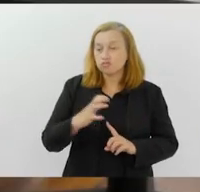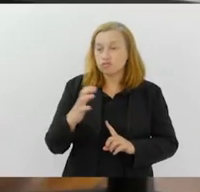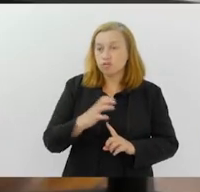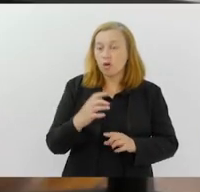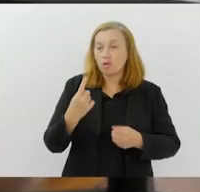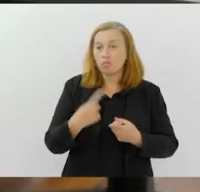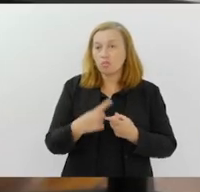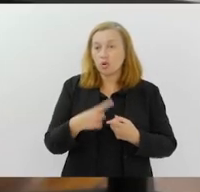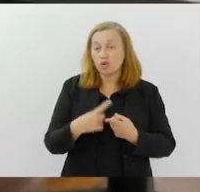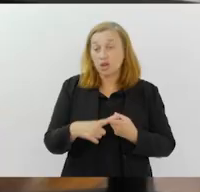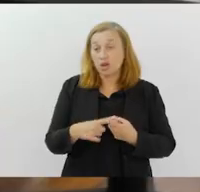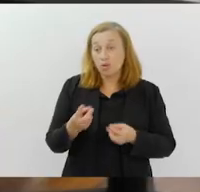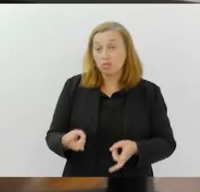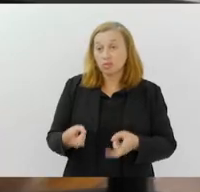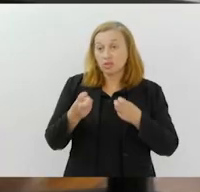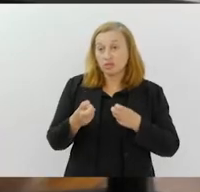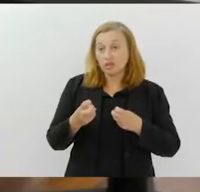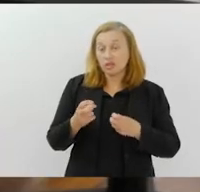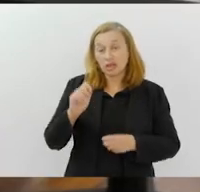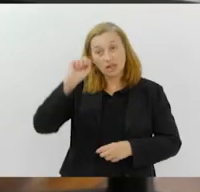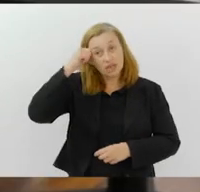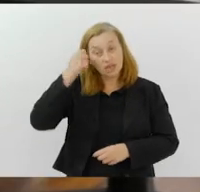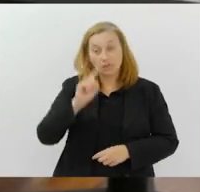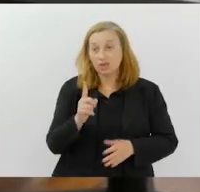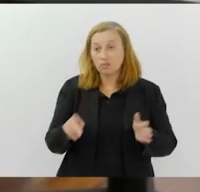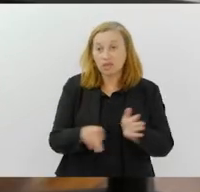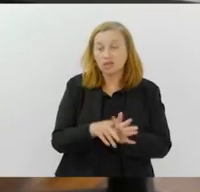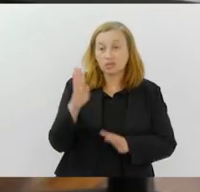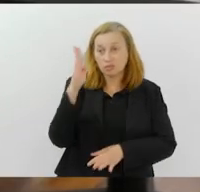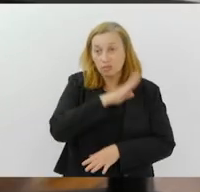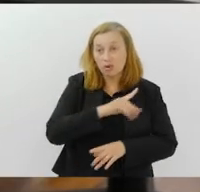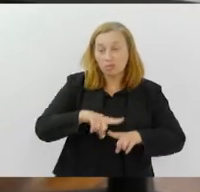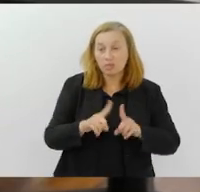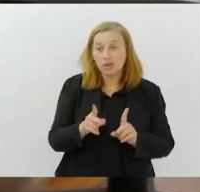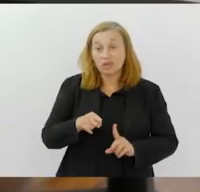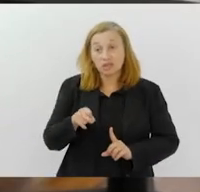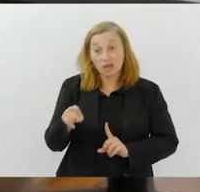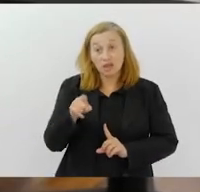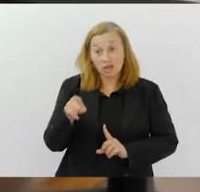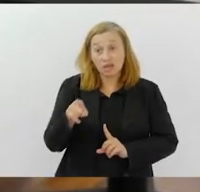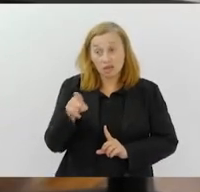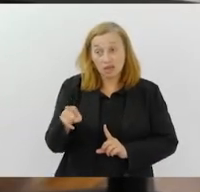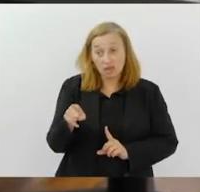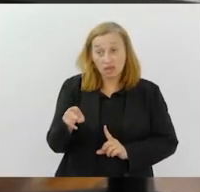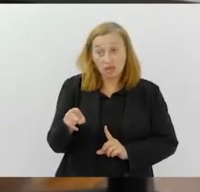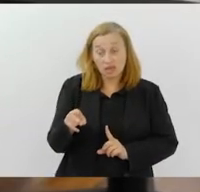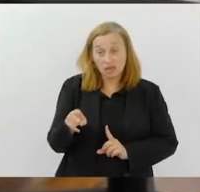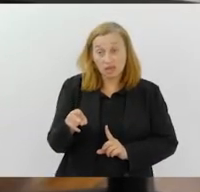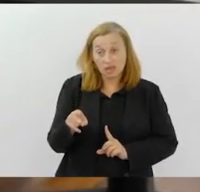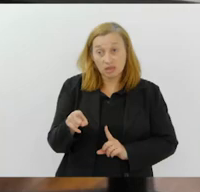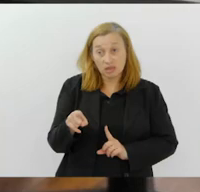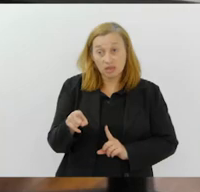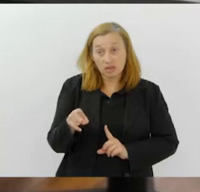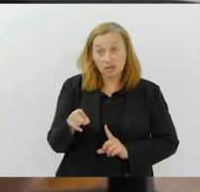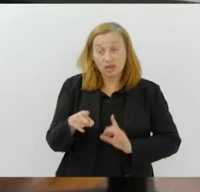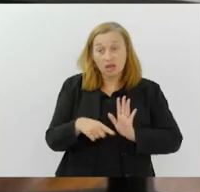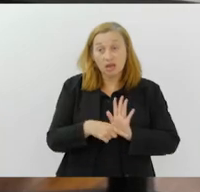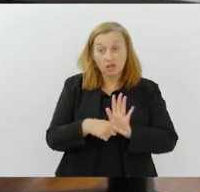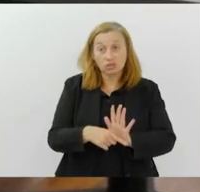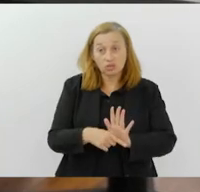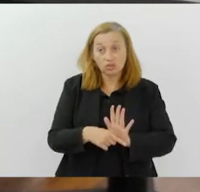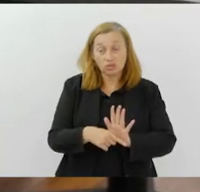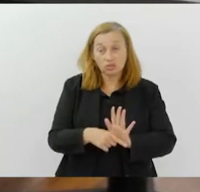o elemento é negro mas não é do mal mas ele está ali lamentavelmente atendendo aqueles que pressiona a